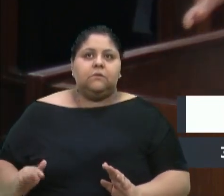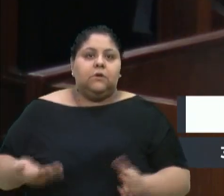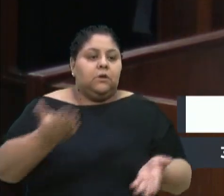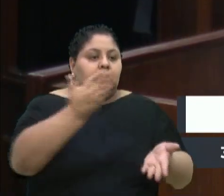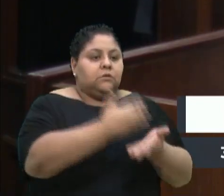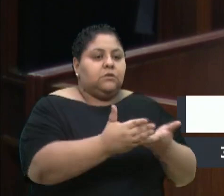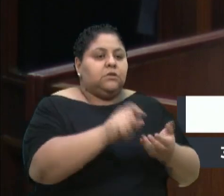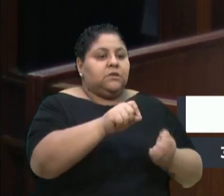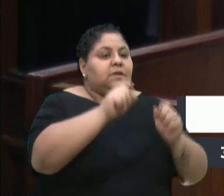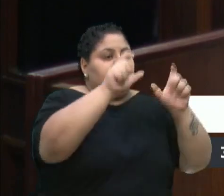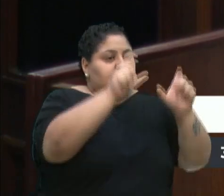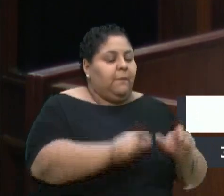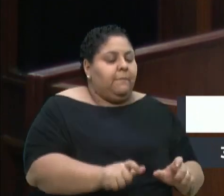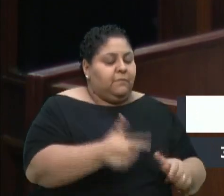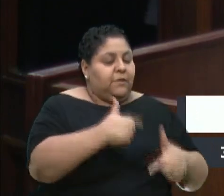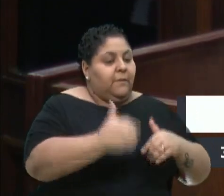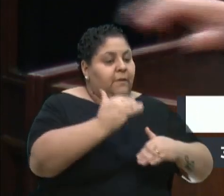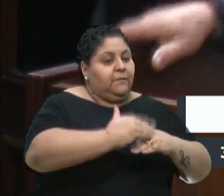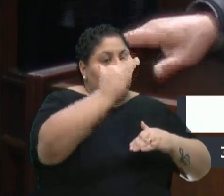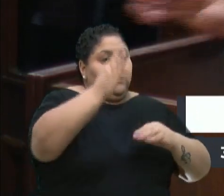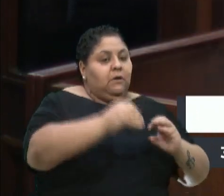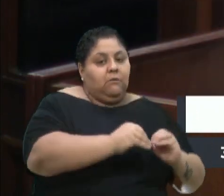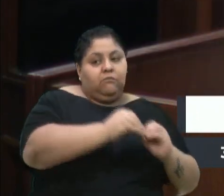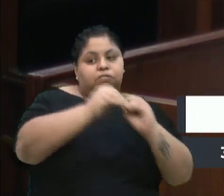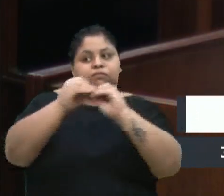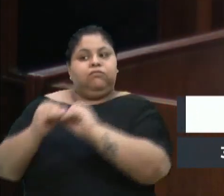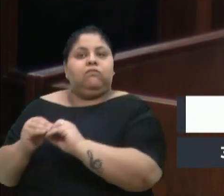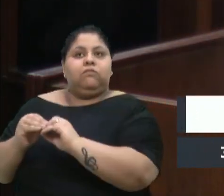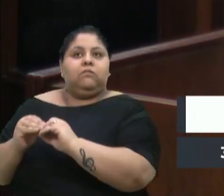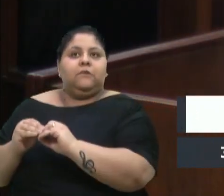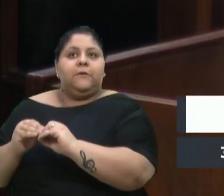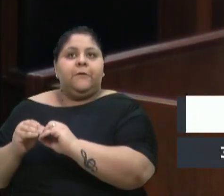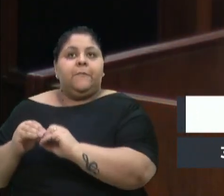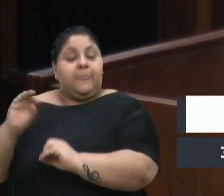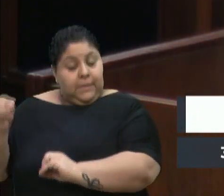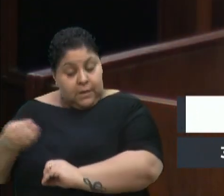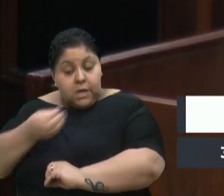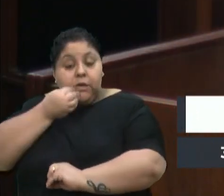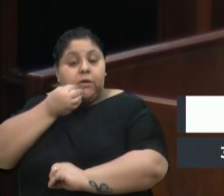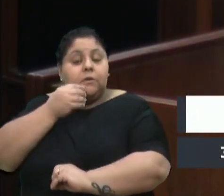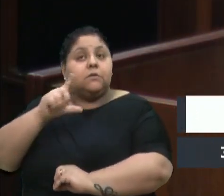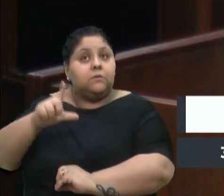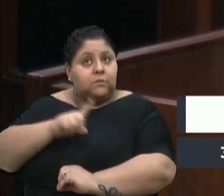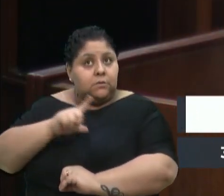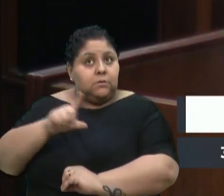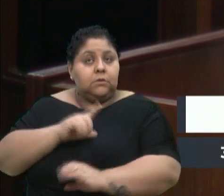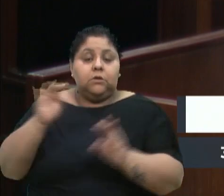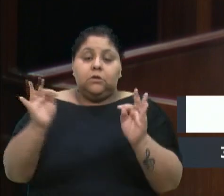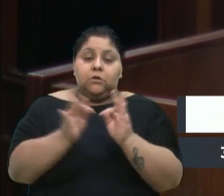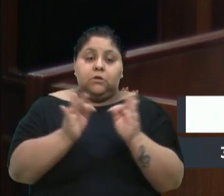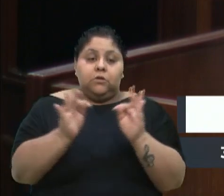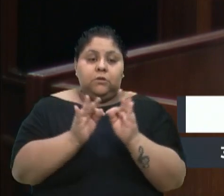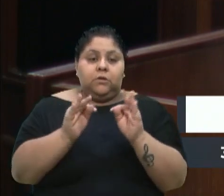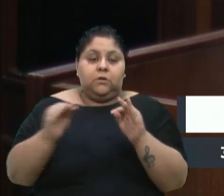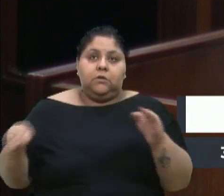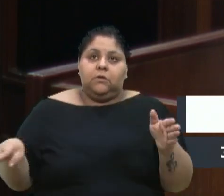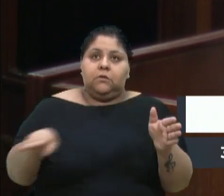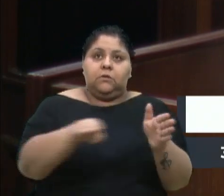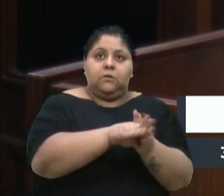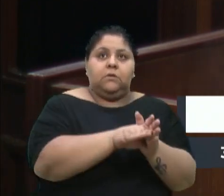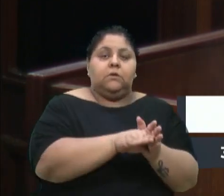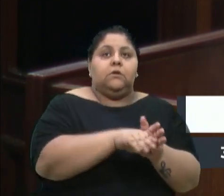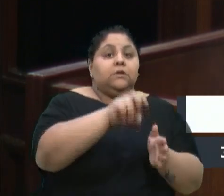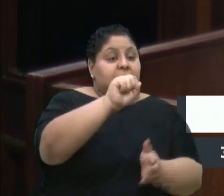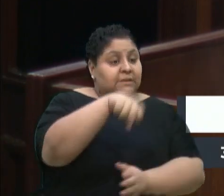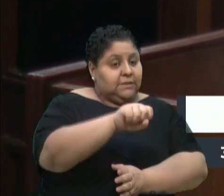quem trabalha mais e coloca lá, mas a oportunidade tem. O técnico vai lá, quando vê que